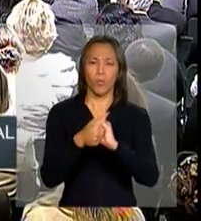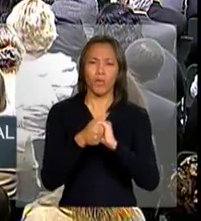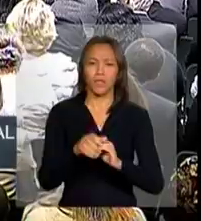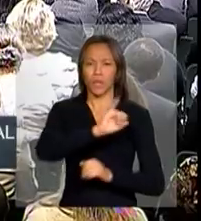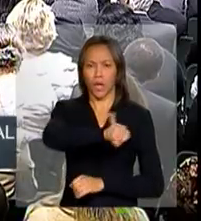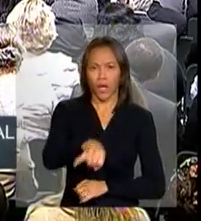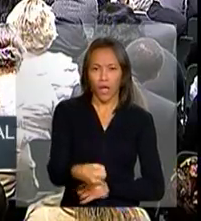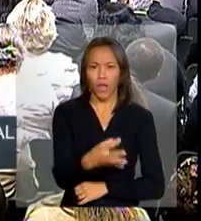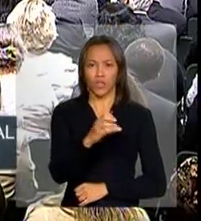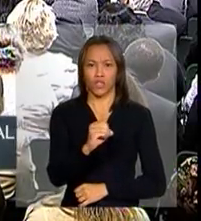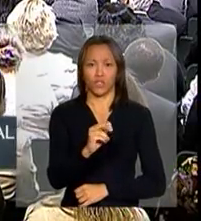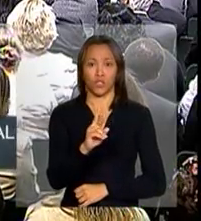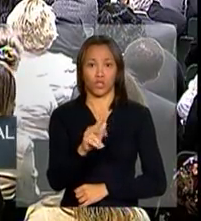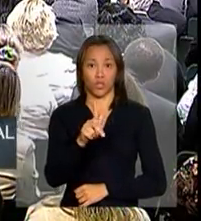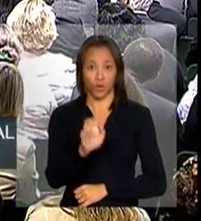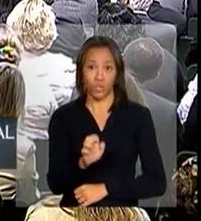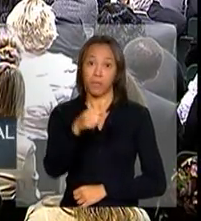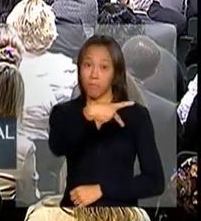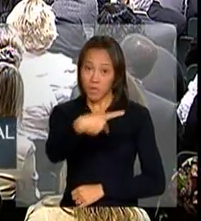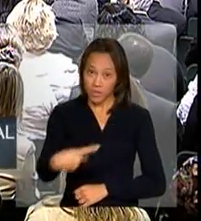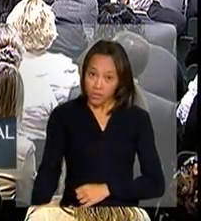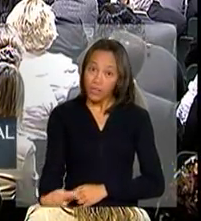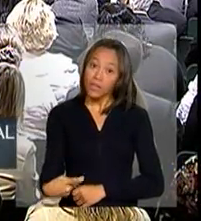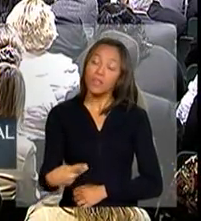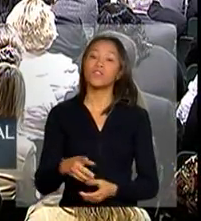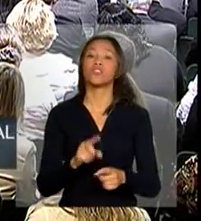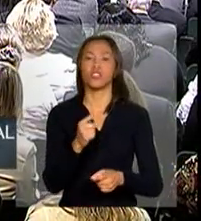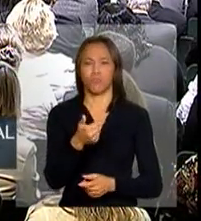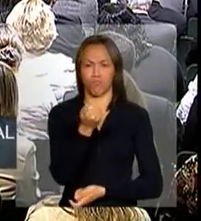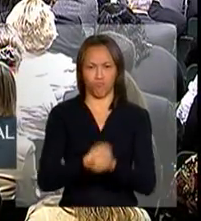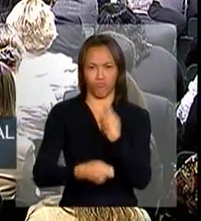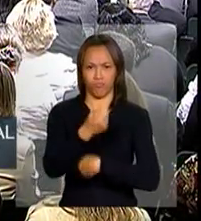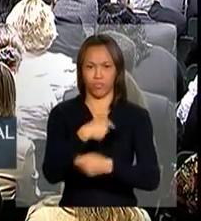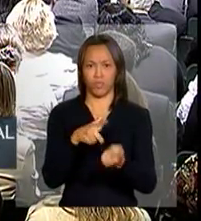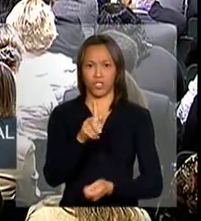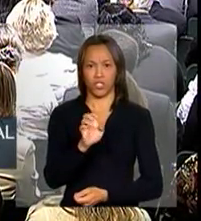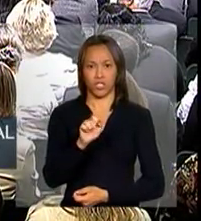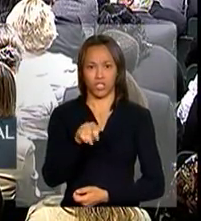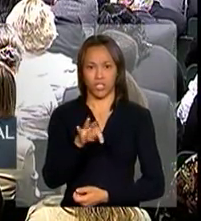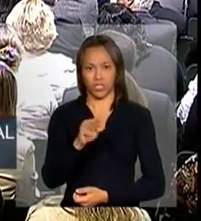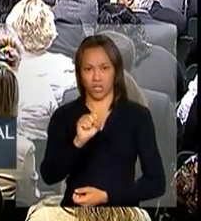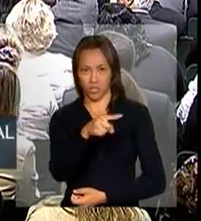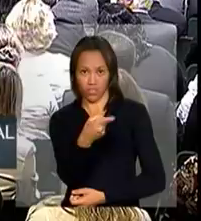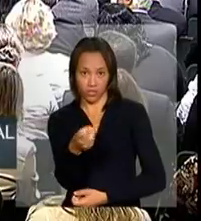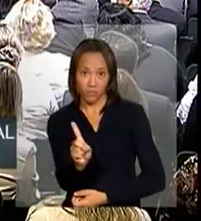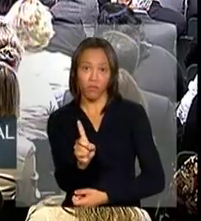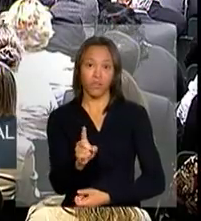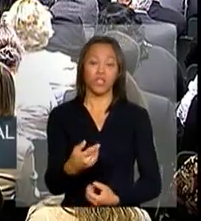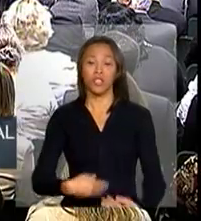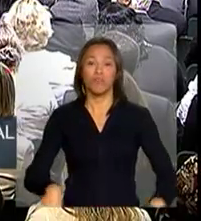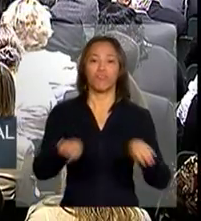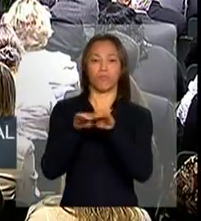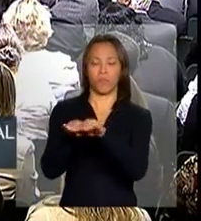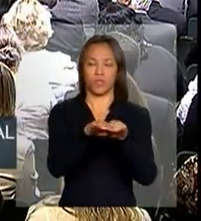Guerdal, presidente da Câmara de Políticas de Gestão, Desempenho e Competitividade.